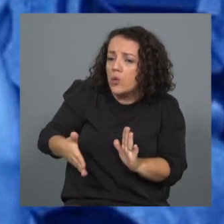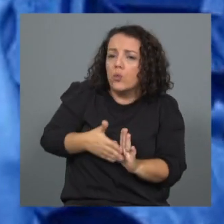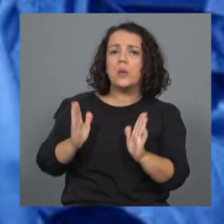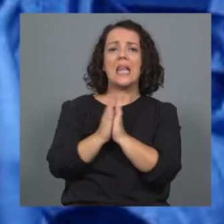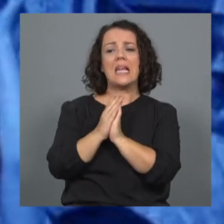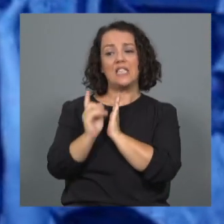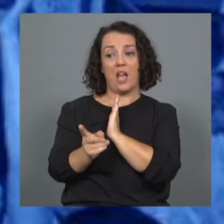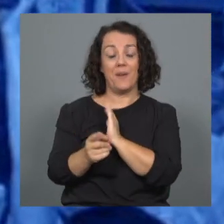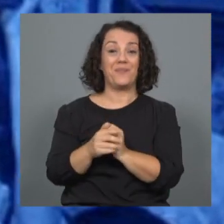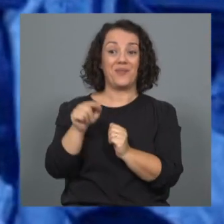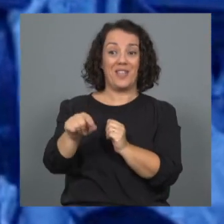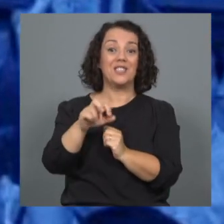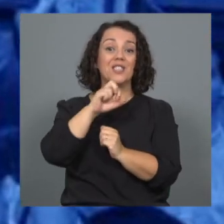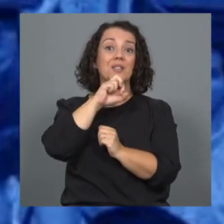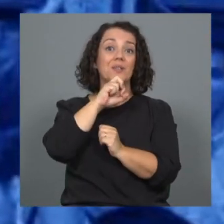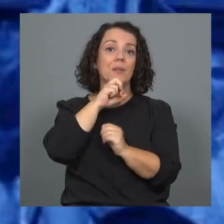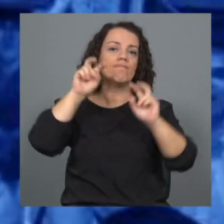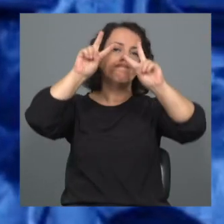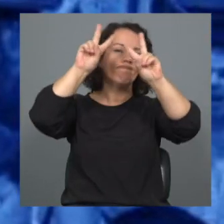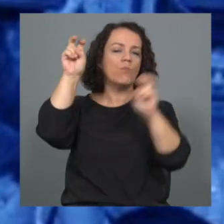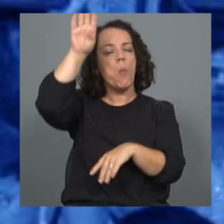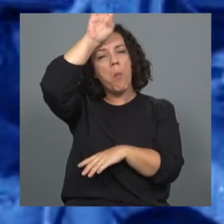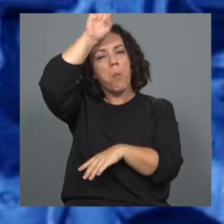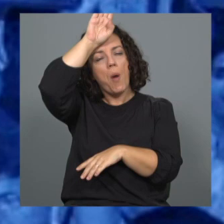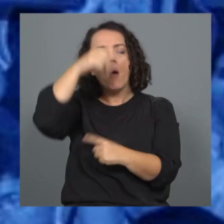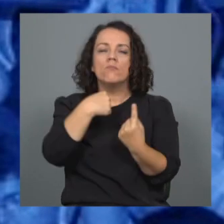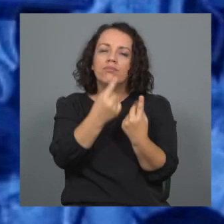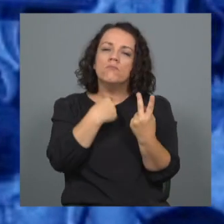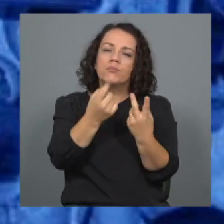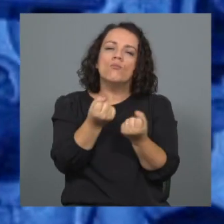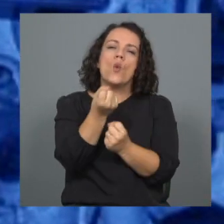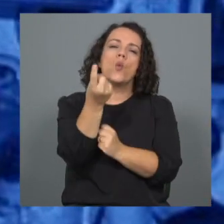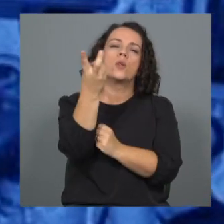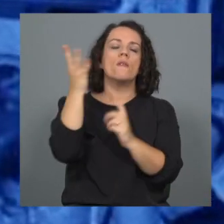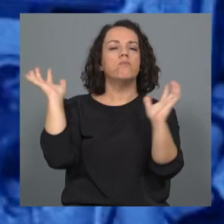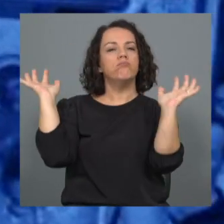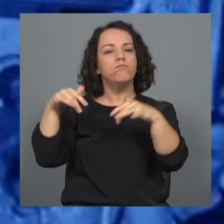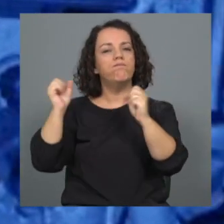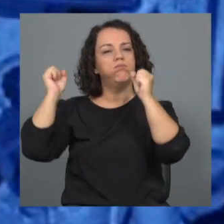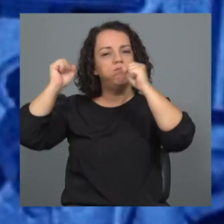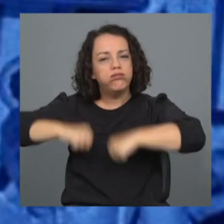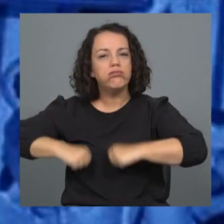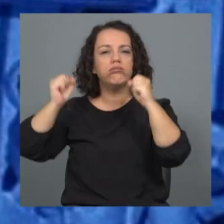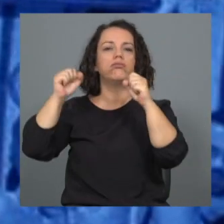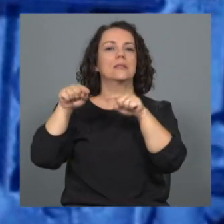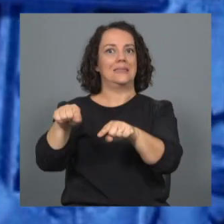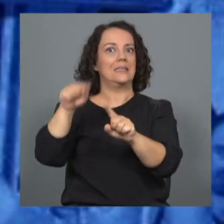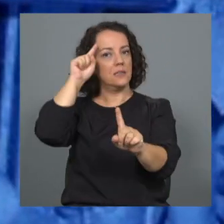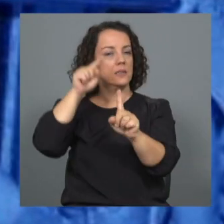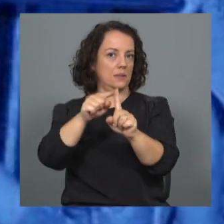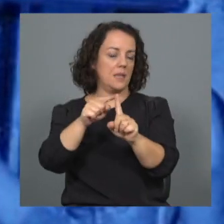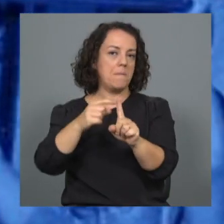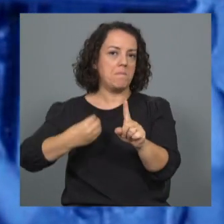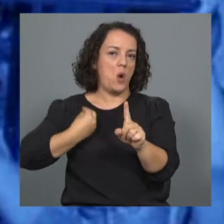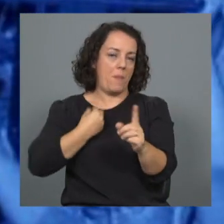do sínodo, desta questão da sinodalidade que o Papa tanto tem sublinhado, é também uma das preocupações deste encontro. Eu penso que talvez